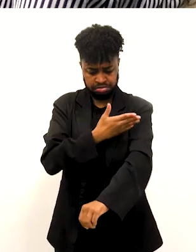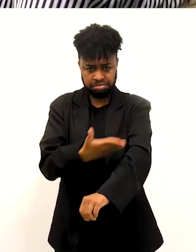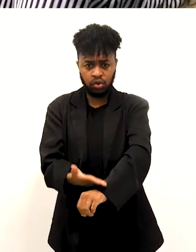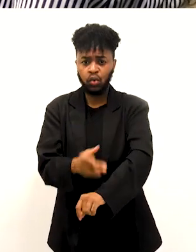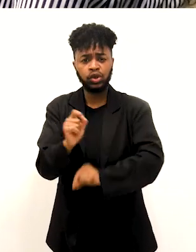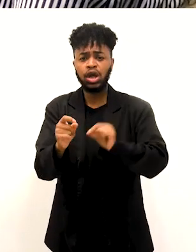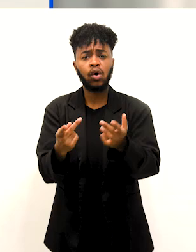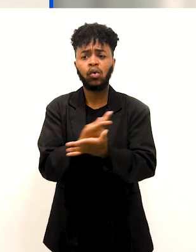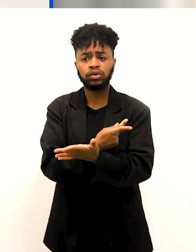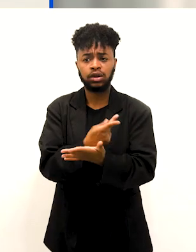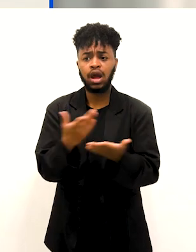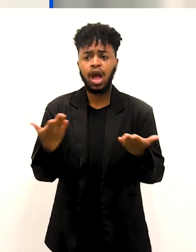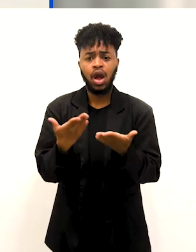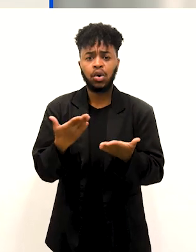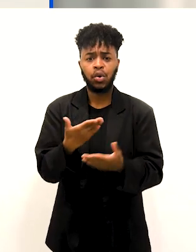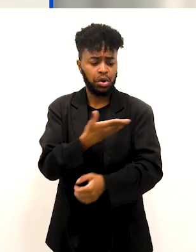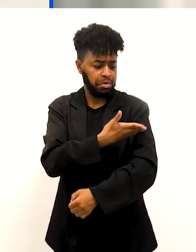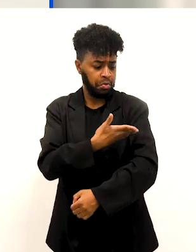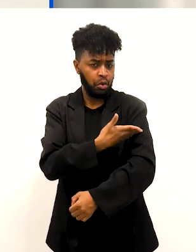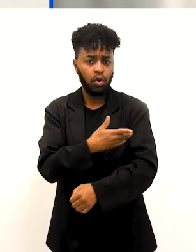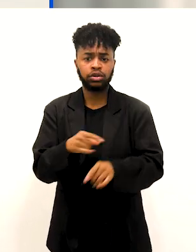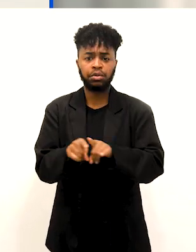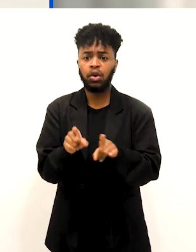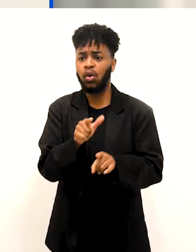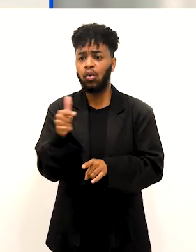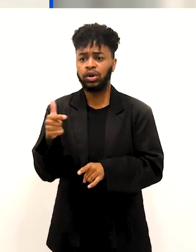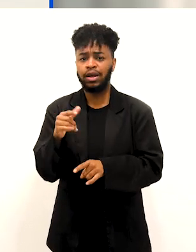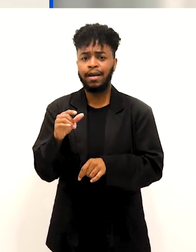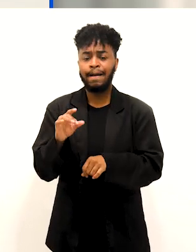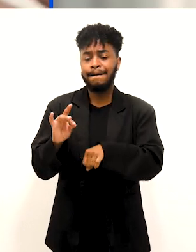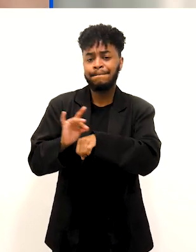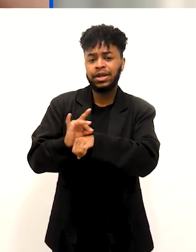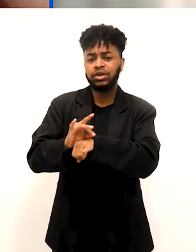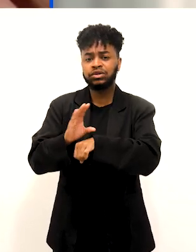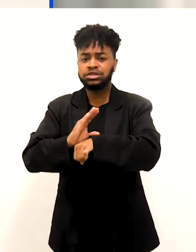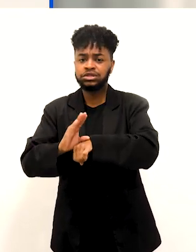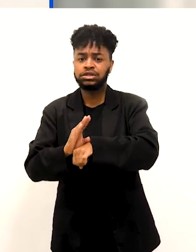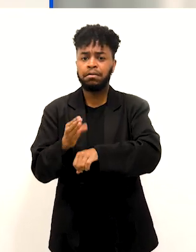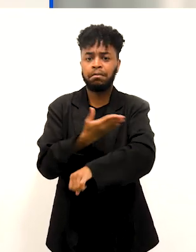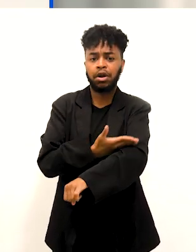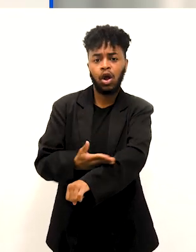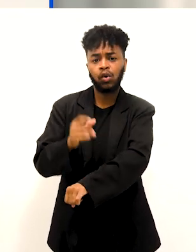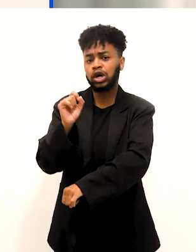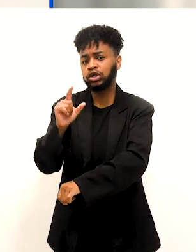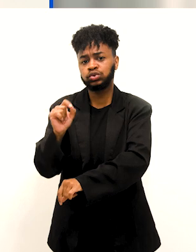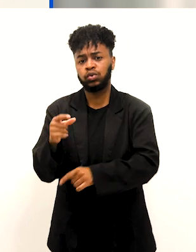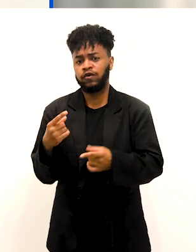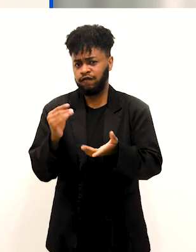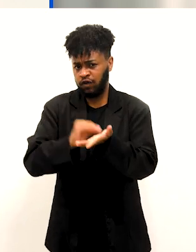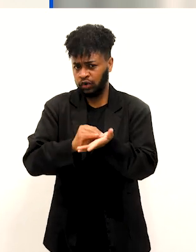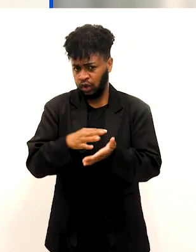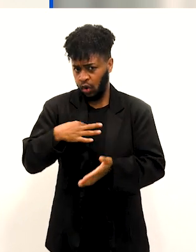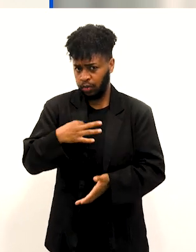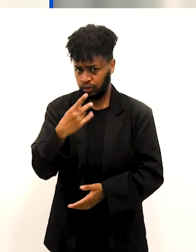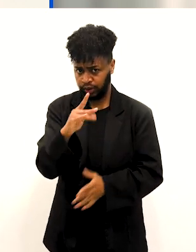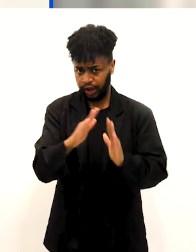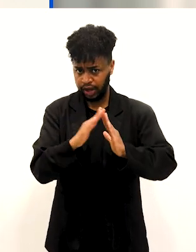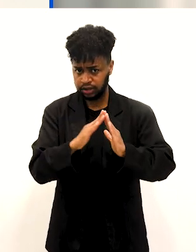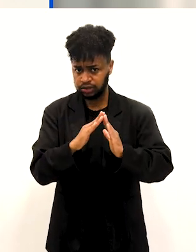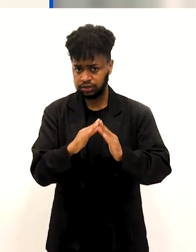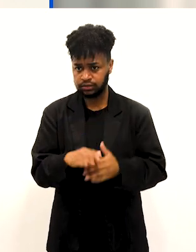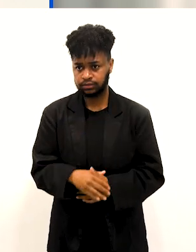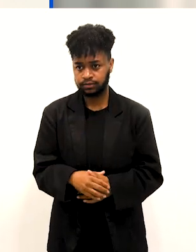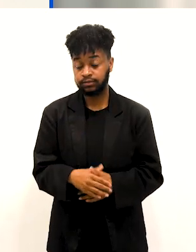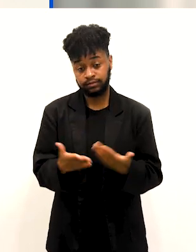manga comprida. E aqui, ó, tu só tá andando agora de camisa polo e camisa de malha. E ou é preto, ou é cinza, ou é branco, ou é azul. Tá faltando roupa na